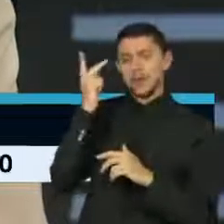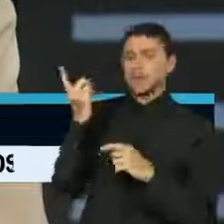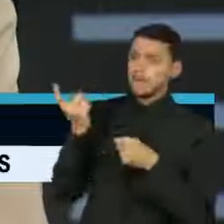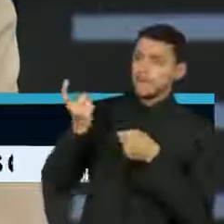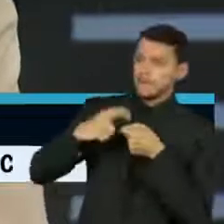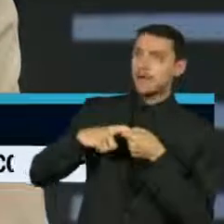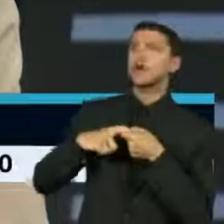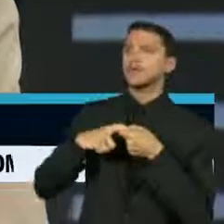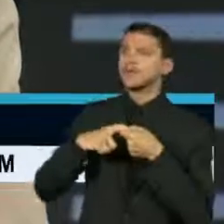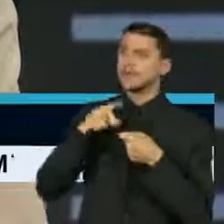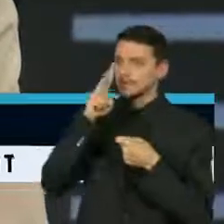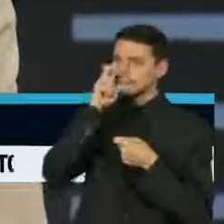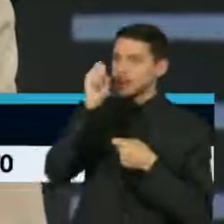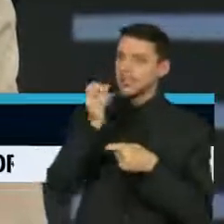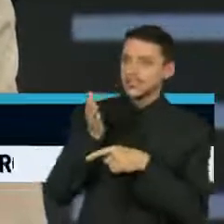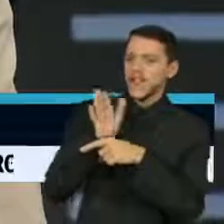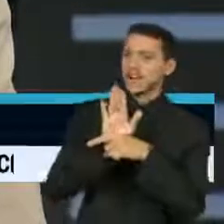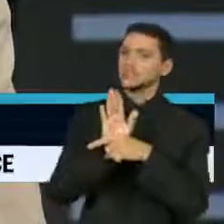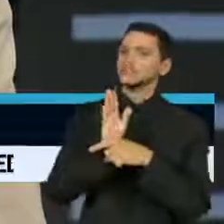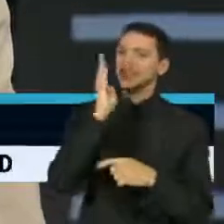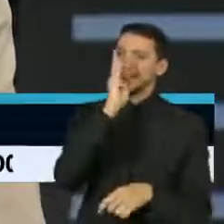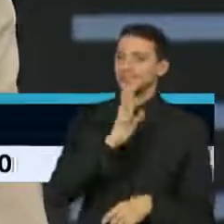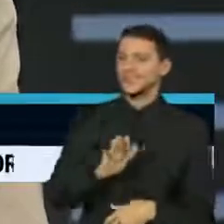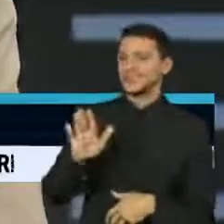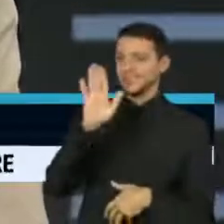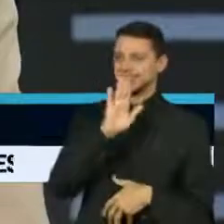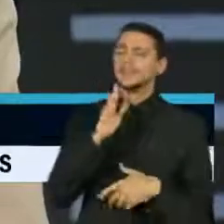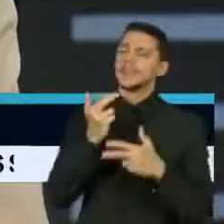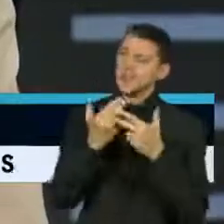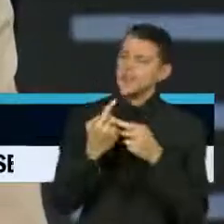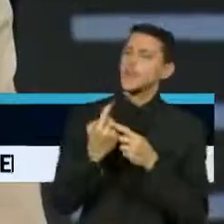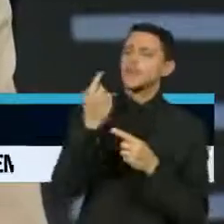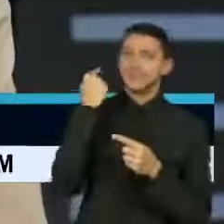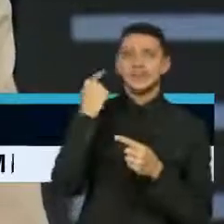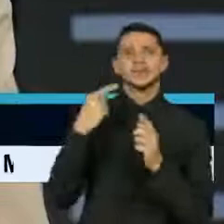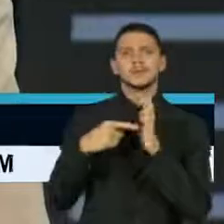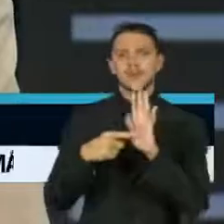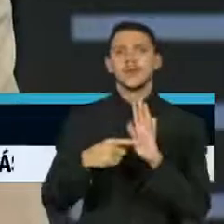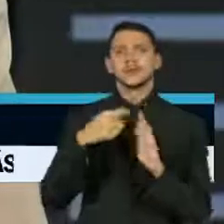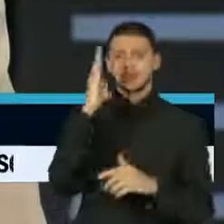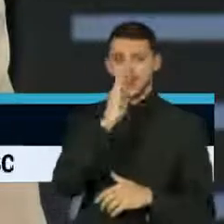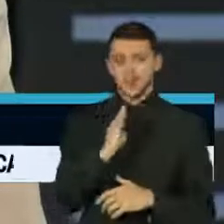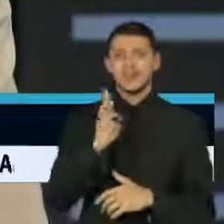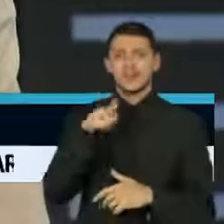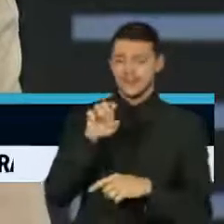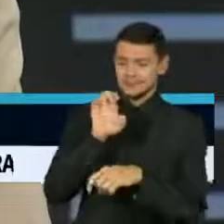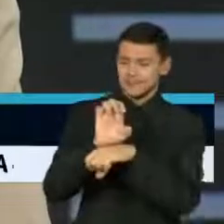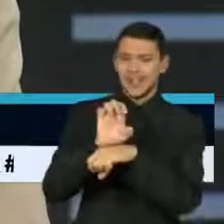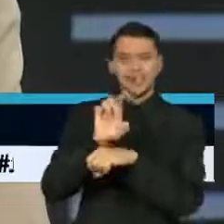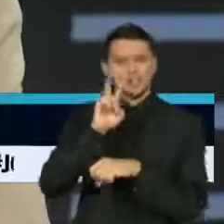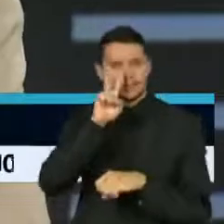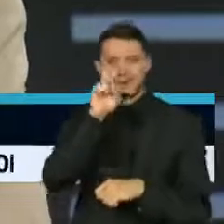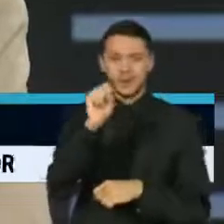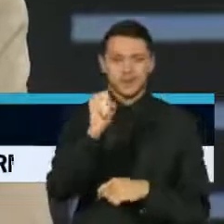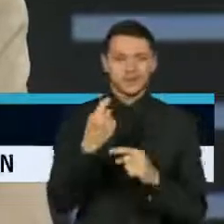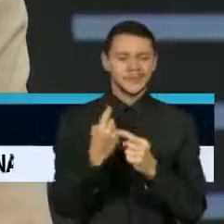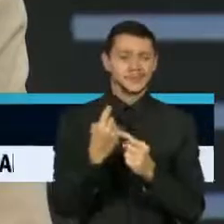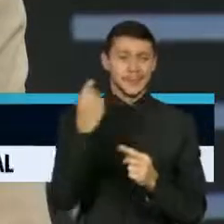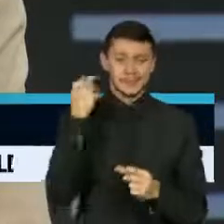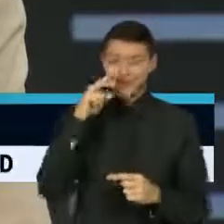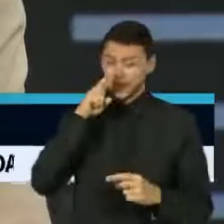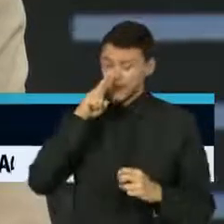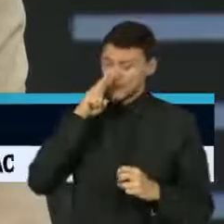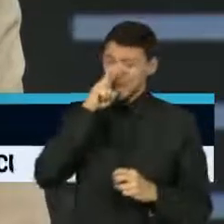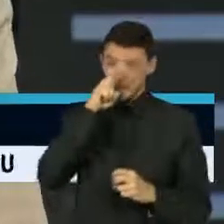Nacional como foi algumas Décadas atrás reconhecida como a locomotiva do Brasil São Paulo é o estado forte e antes era muito